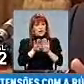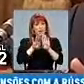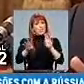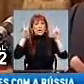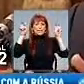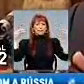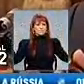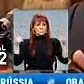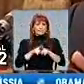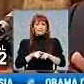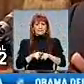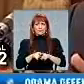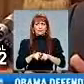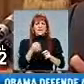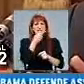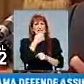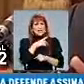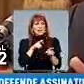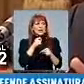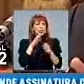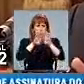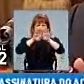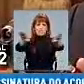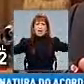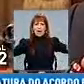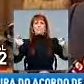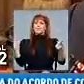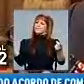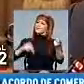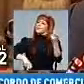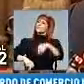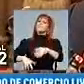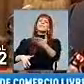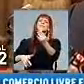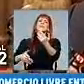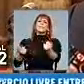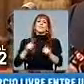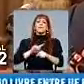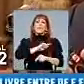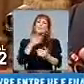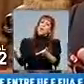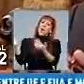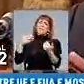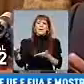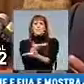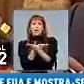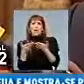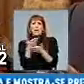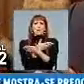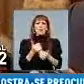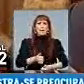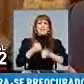uma porta simpática, escancarada, no sentido de potenciarmos essa nossa relação